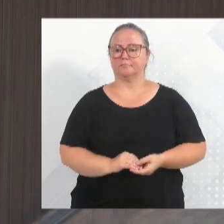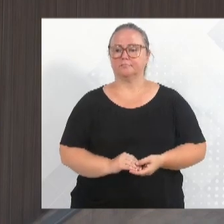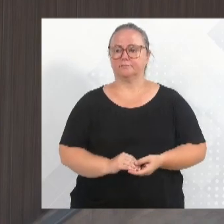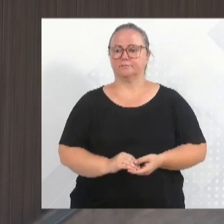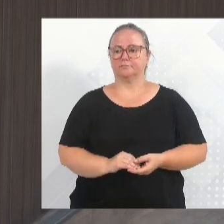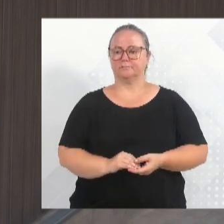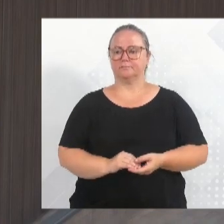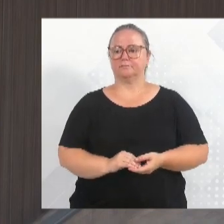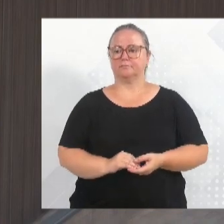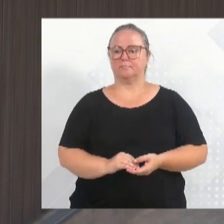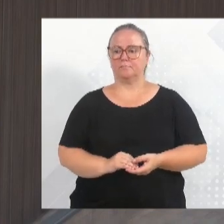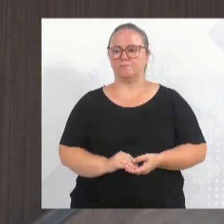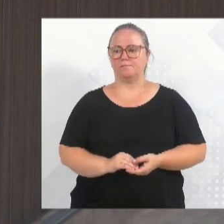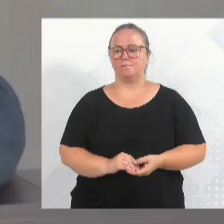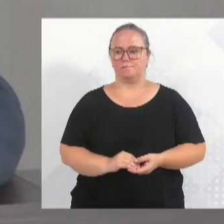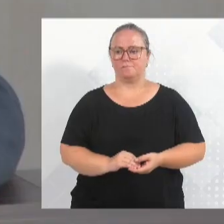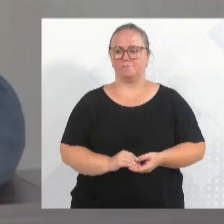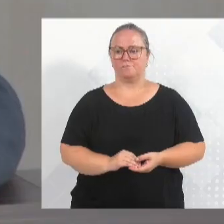Então,